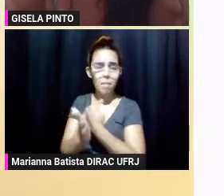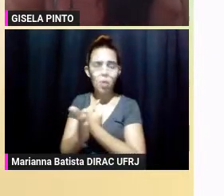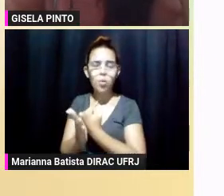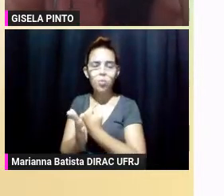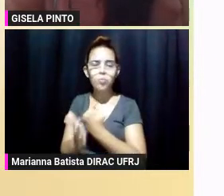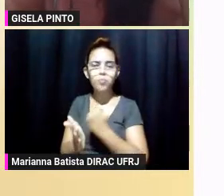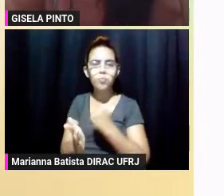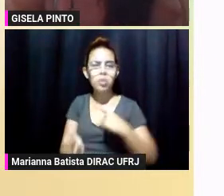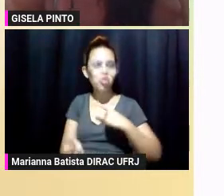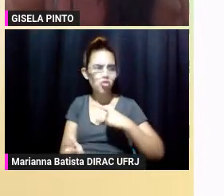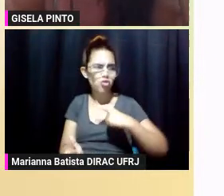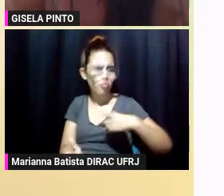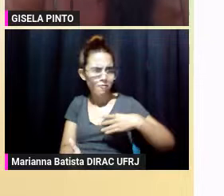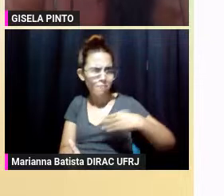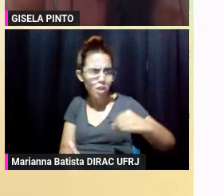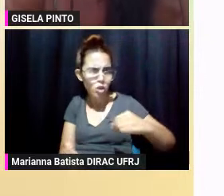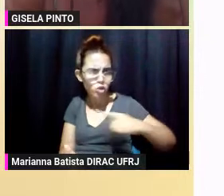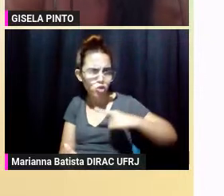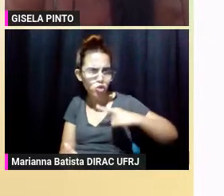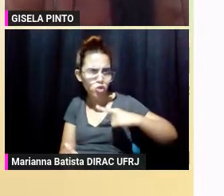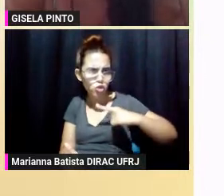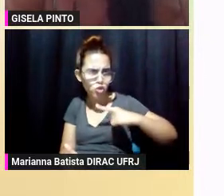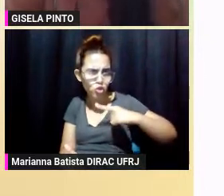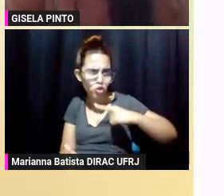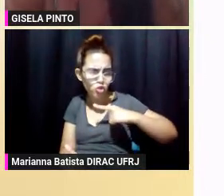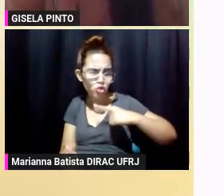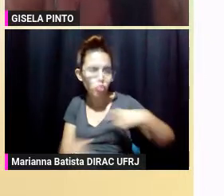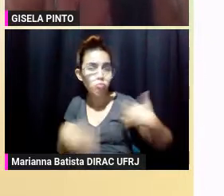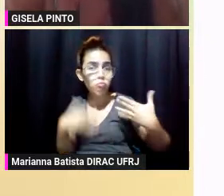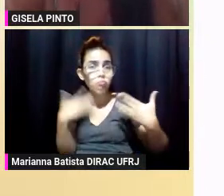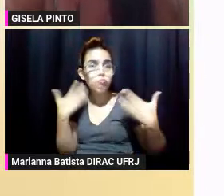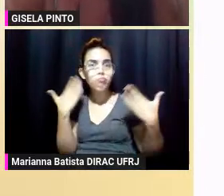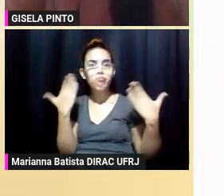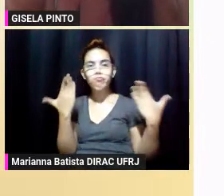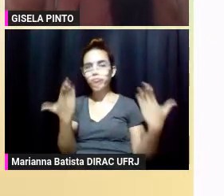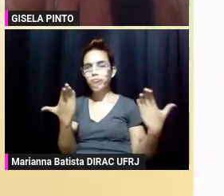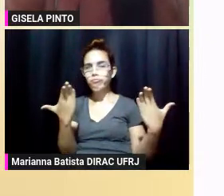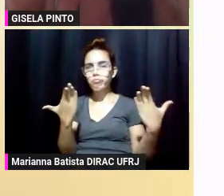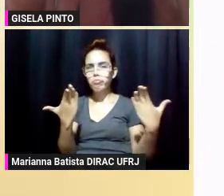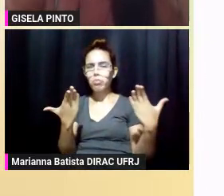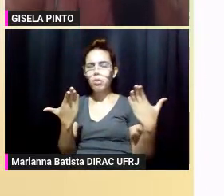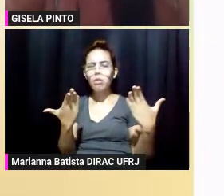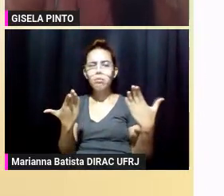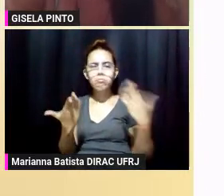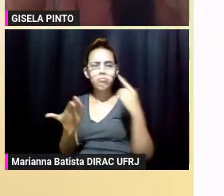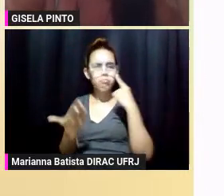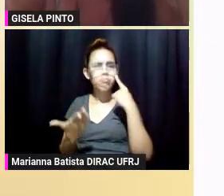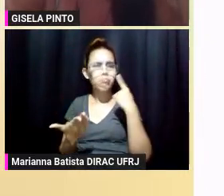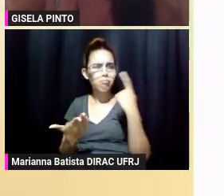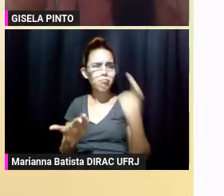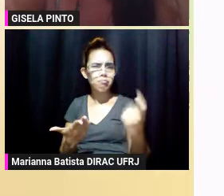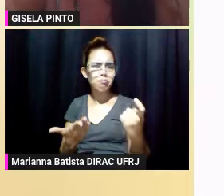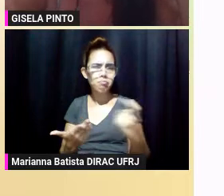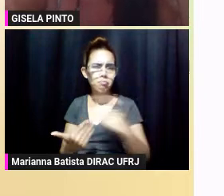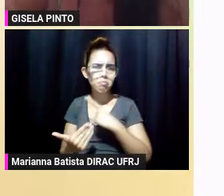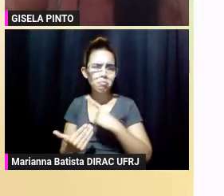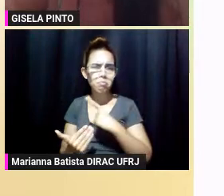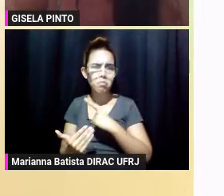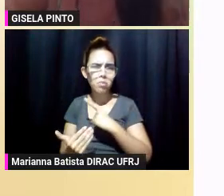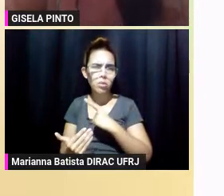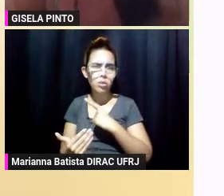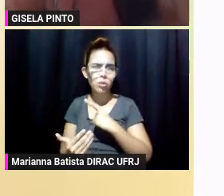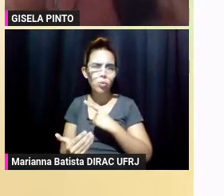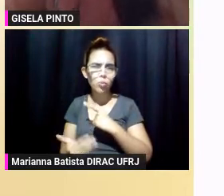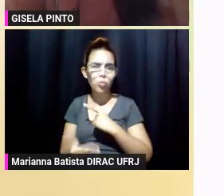né, e assim, é uma coisa muito curiosa, né, porque eu acredito que essa pergunta não tenha sido